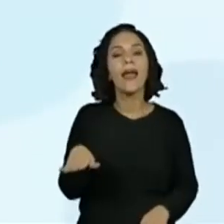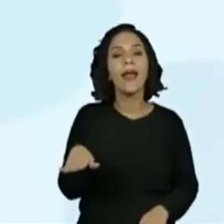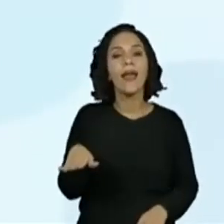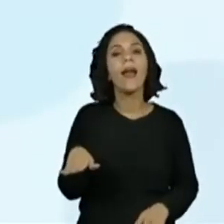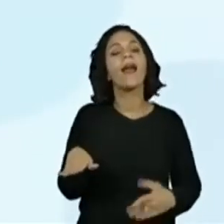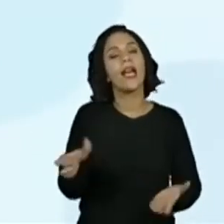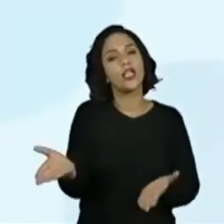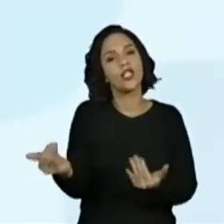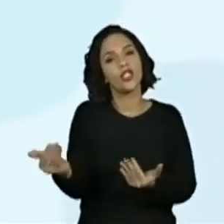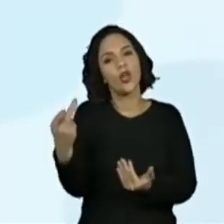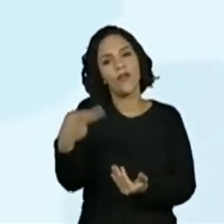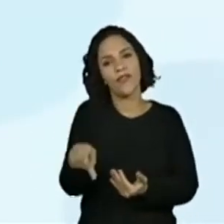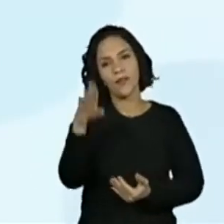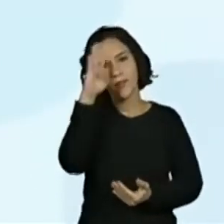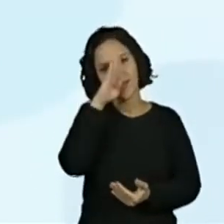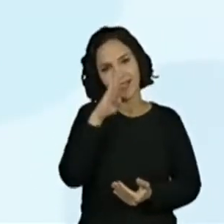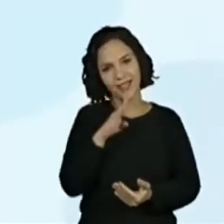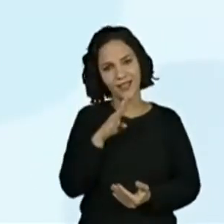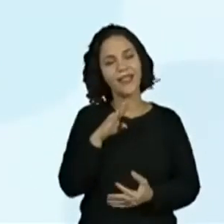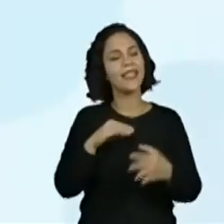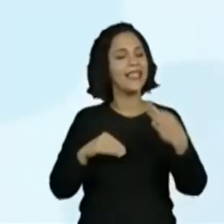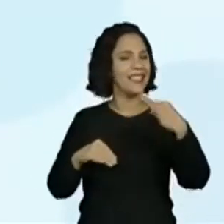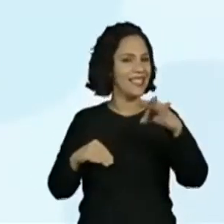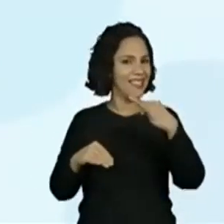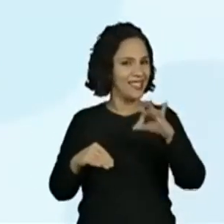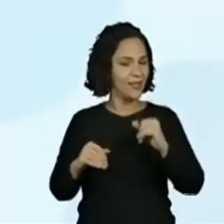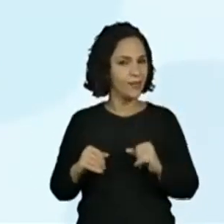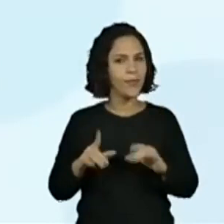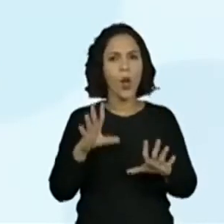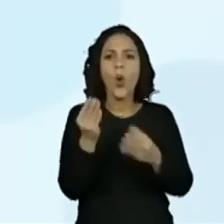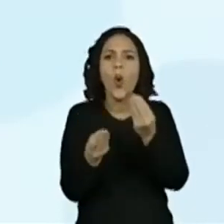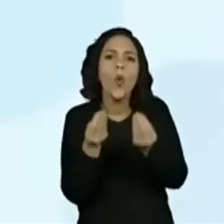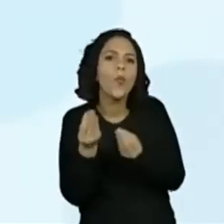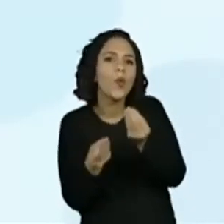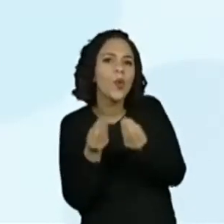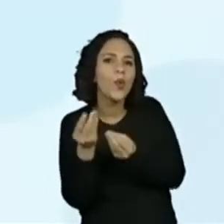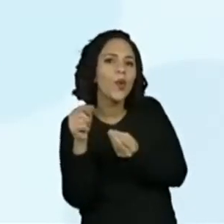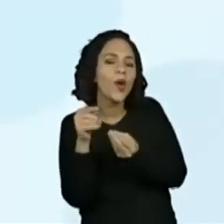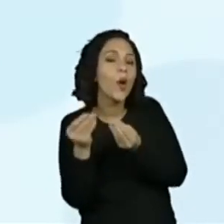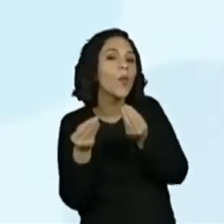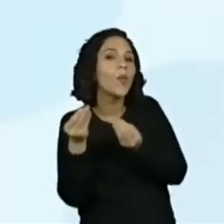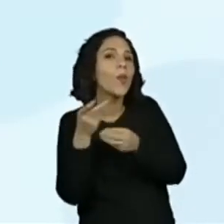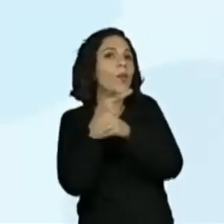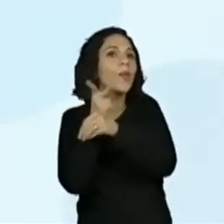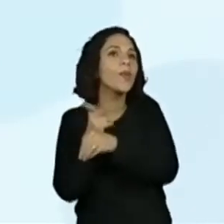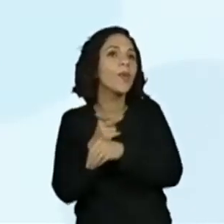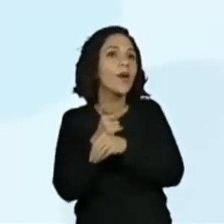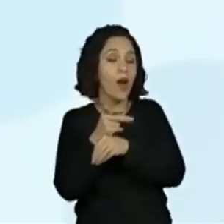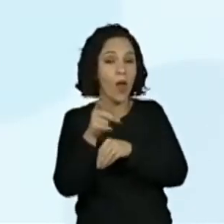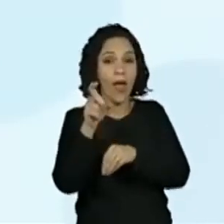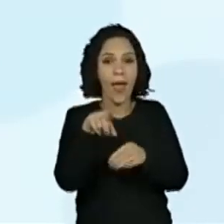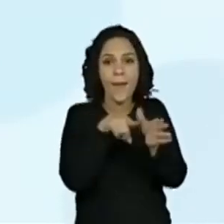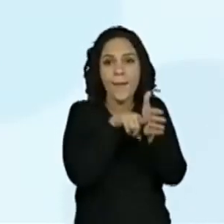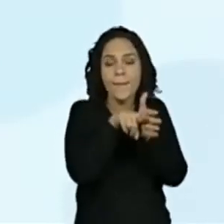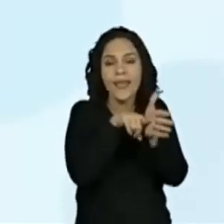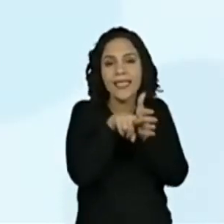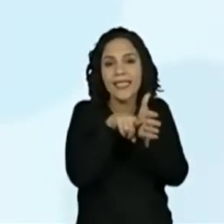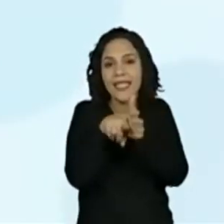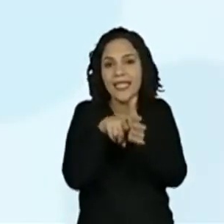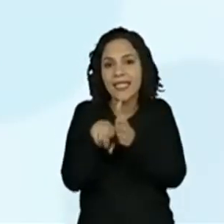Com jovens brasileiros. Isso. E como aconteceu, professora? Foi uma